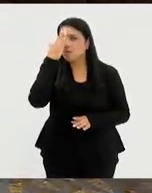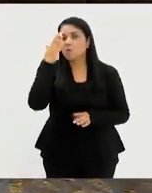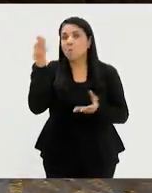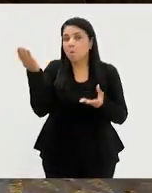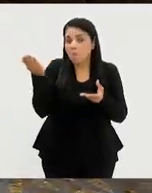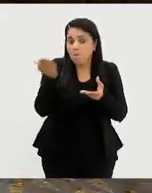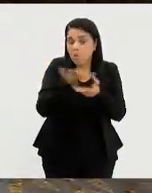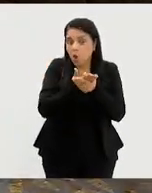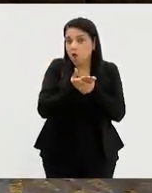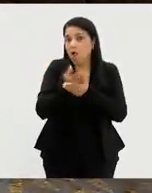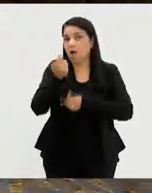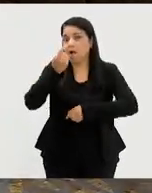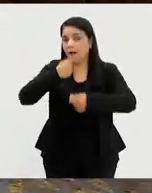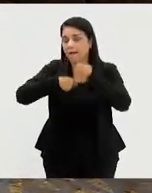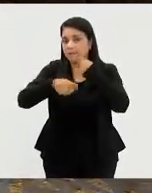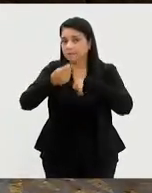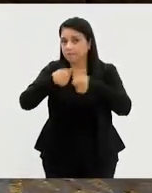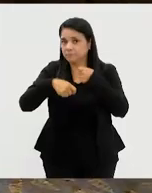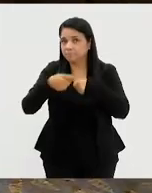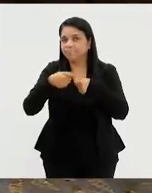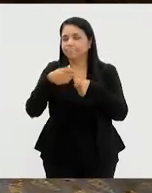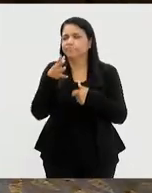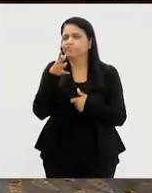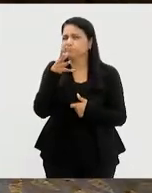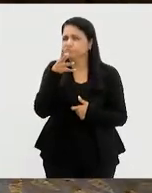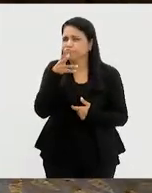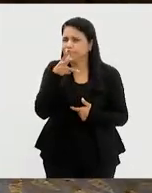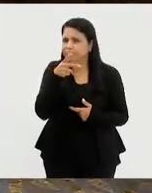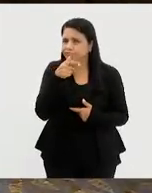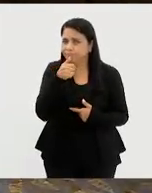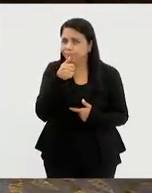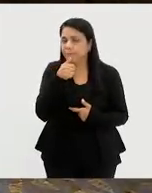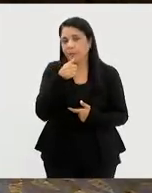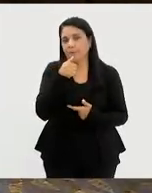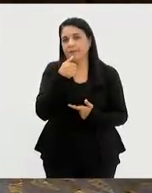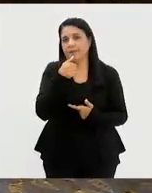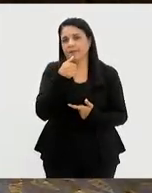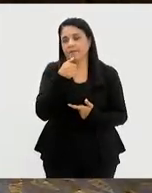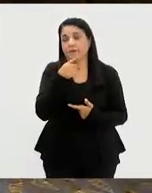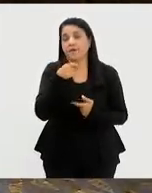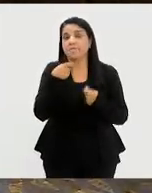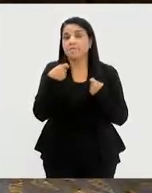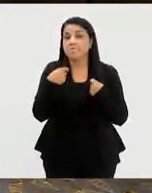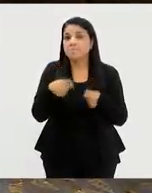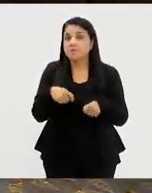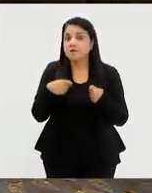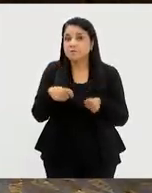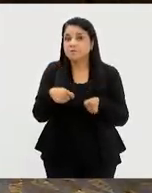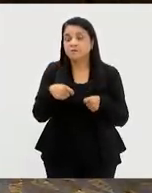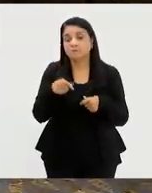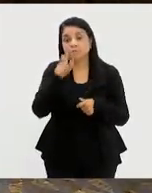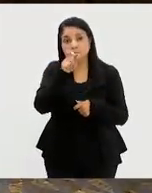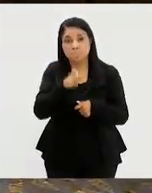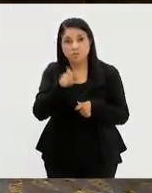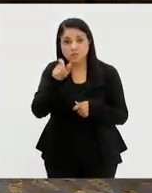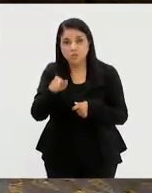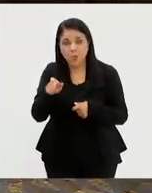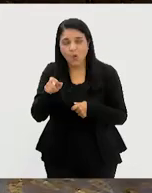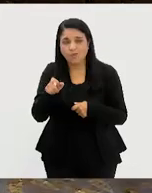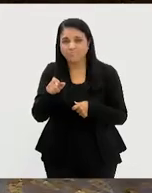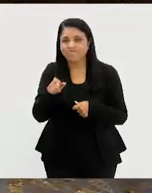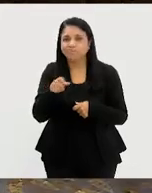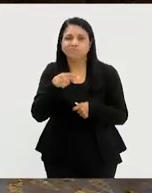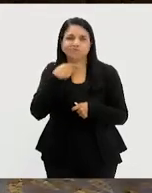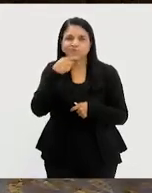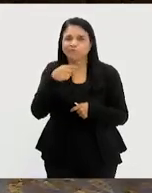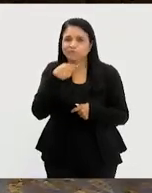administrativo demanda muito tempo e um tempo e uma que às vezes essas pessoas não têm